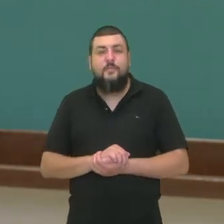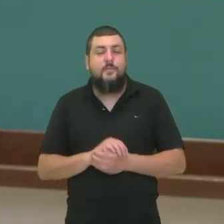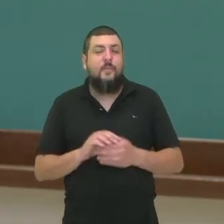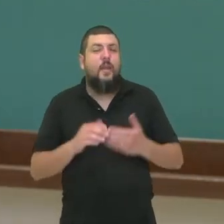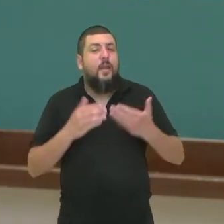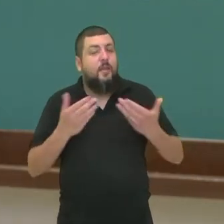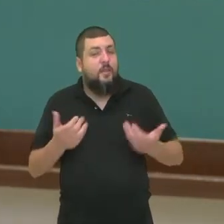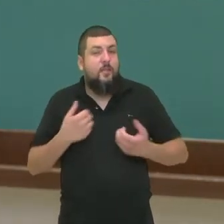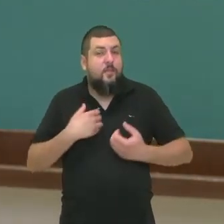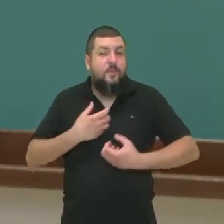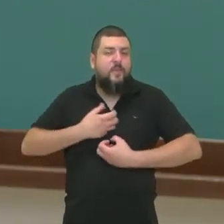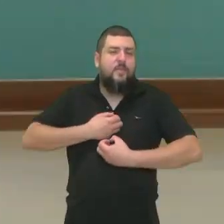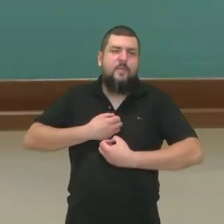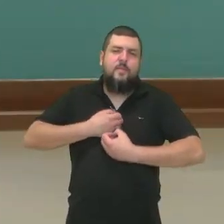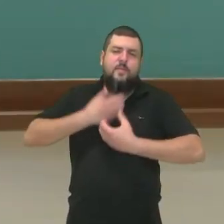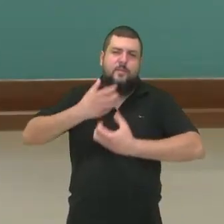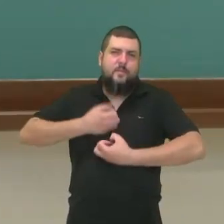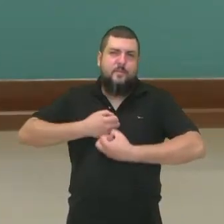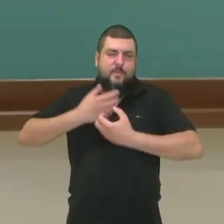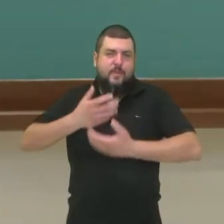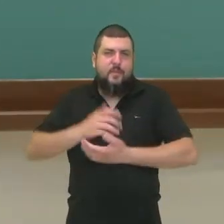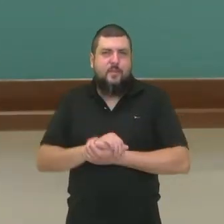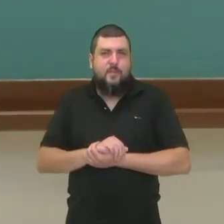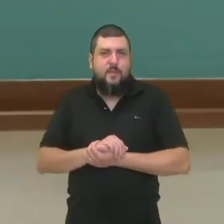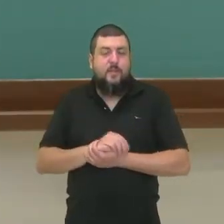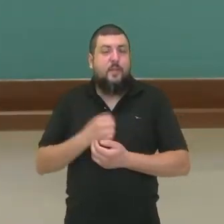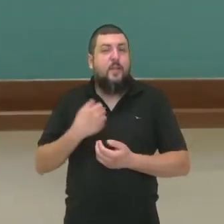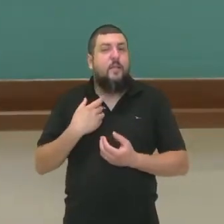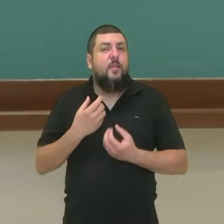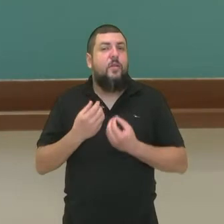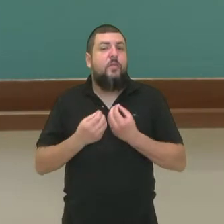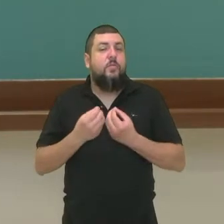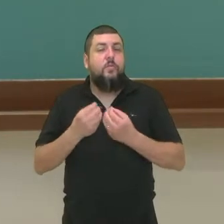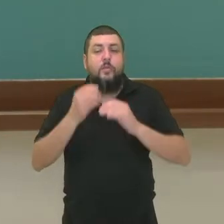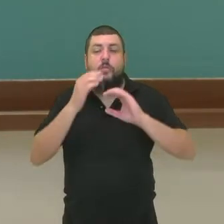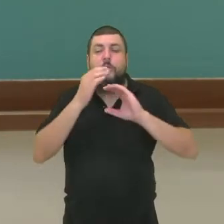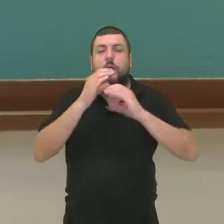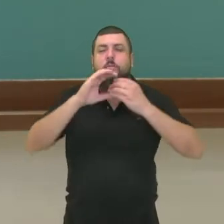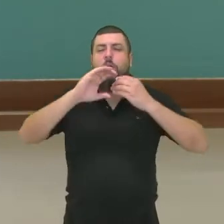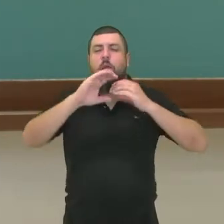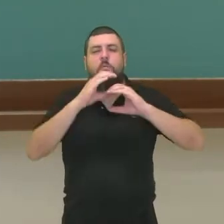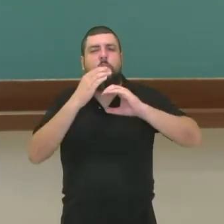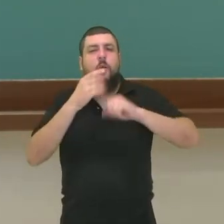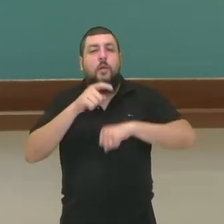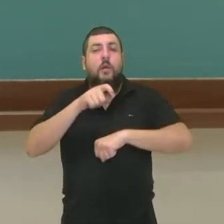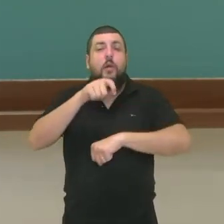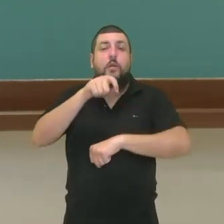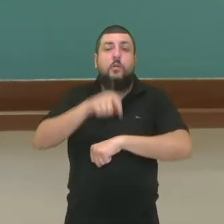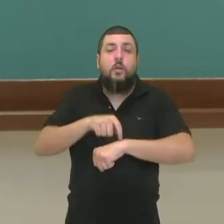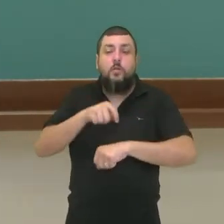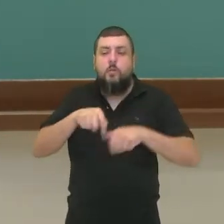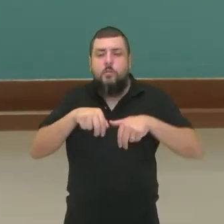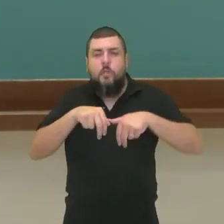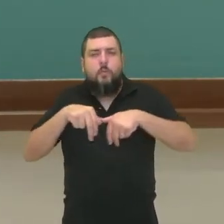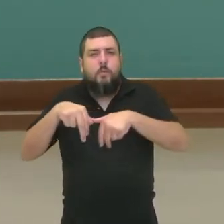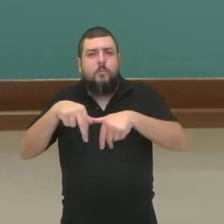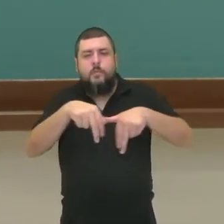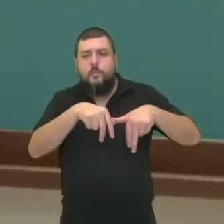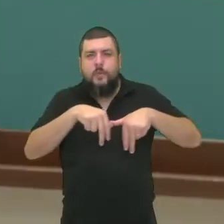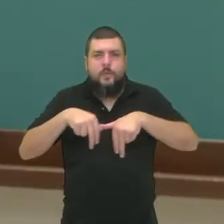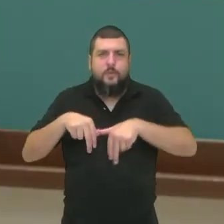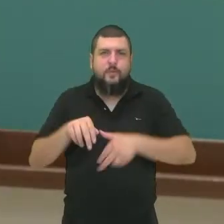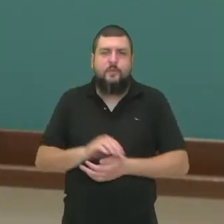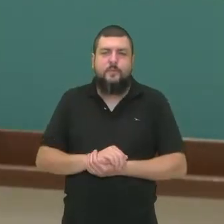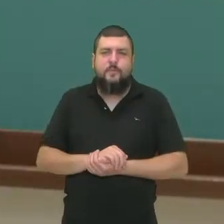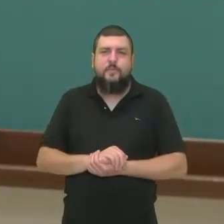uma poesia, gente? Uma poesia que é cantada na ciranda, cantada e dançada. Então, um